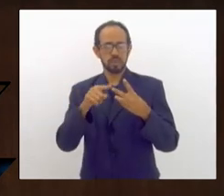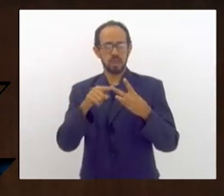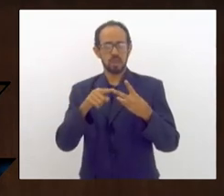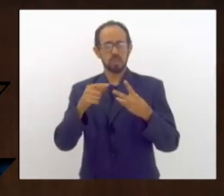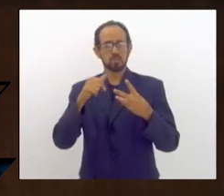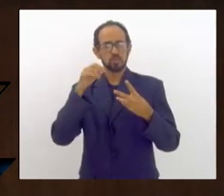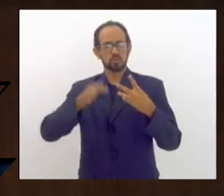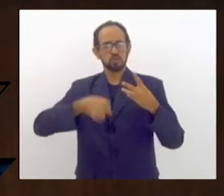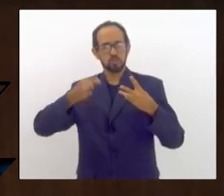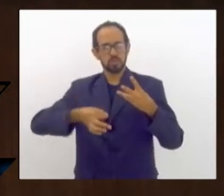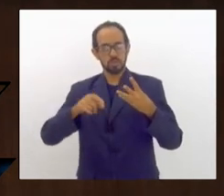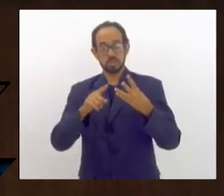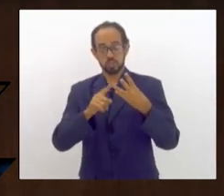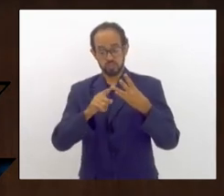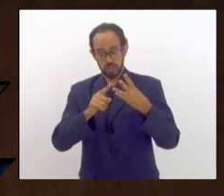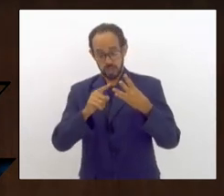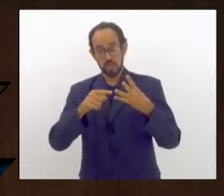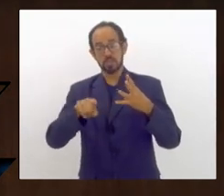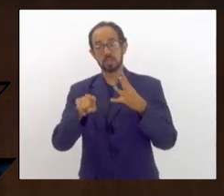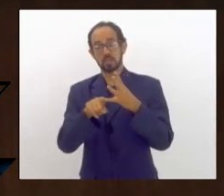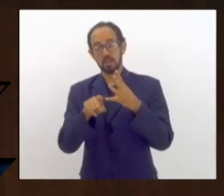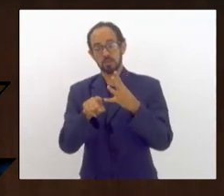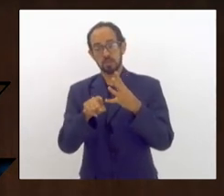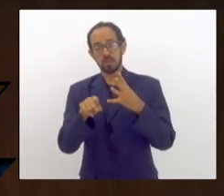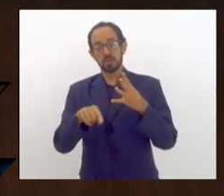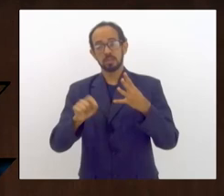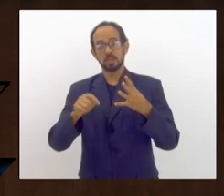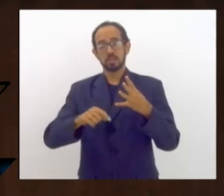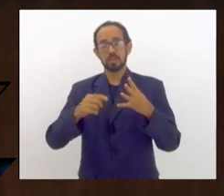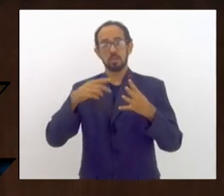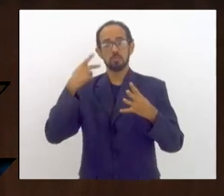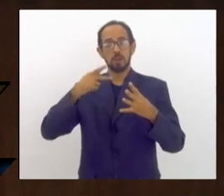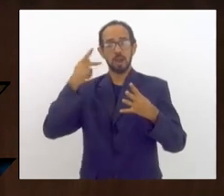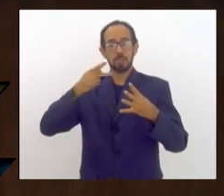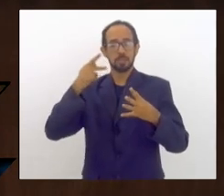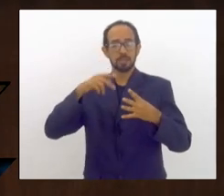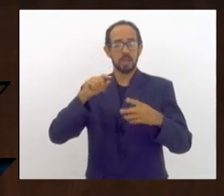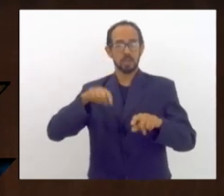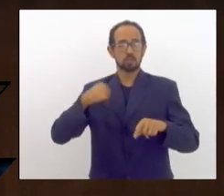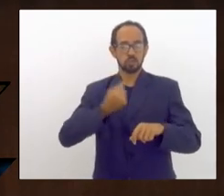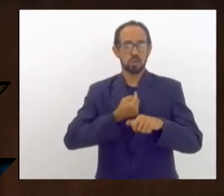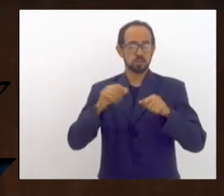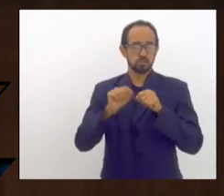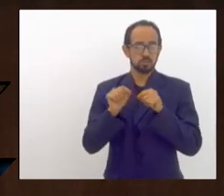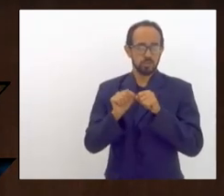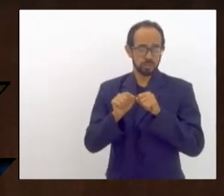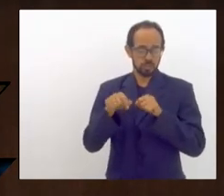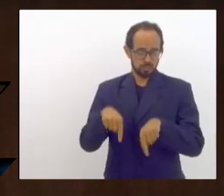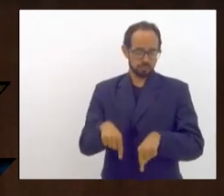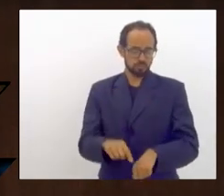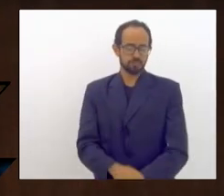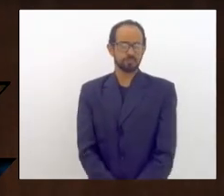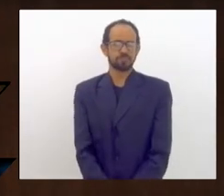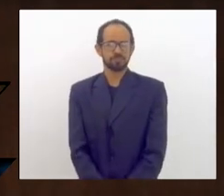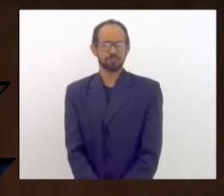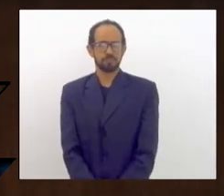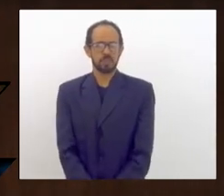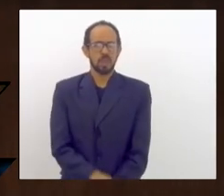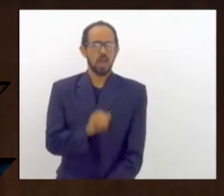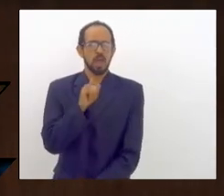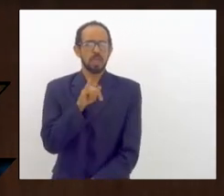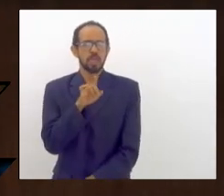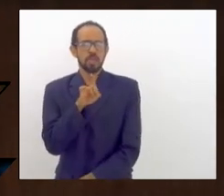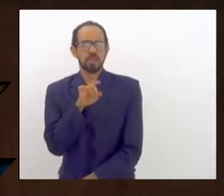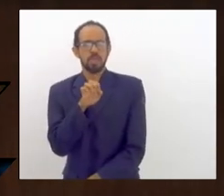jurídica e também a natureza parlamentar do rito que nós estamos aqui realizando. Da natureza